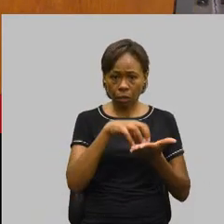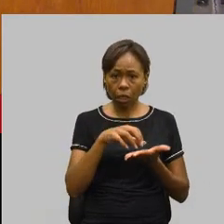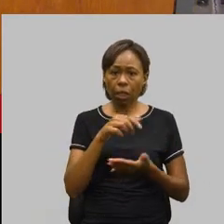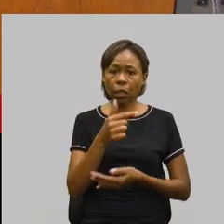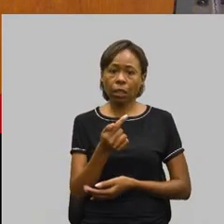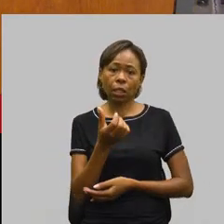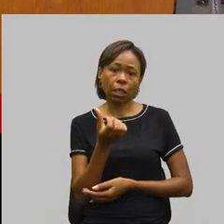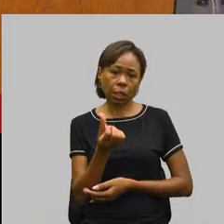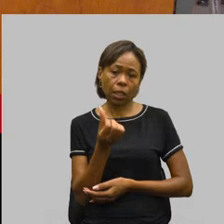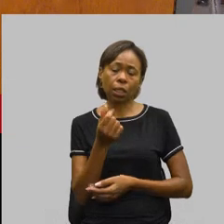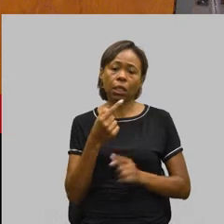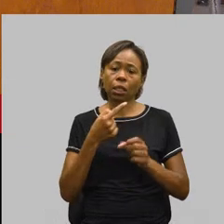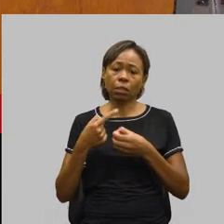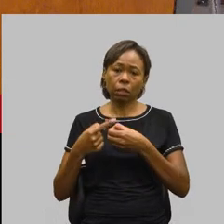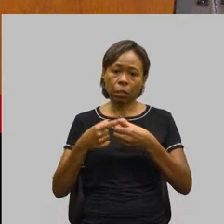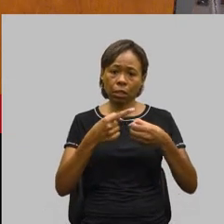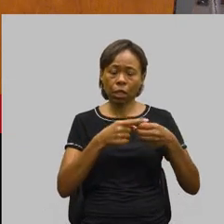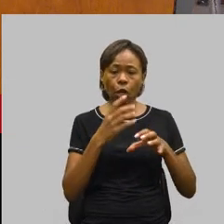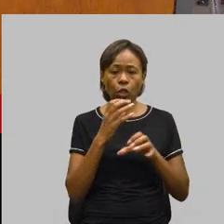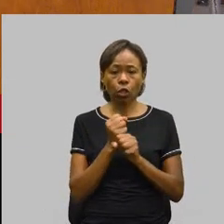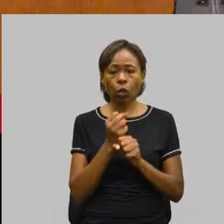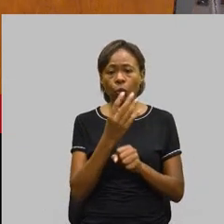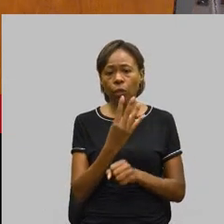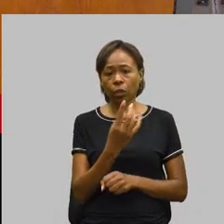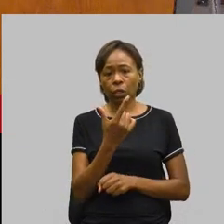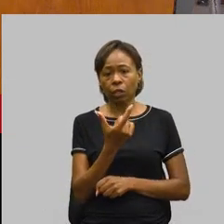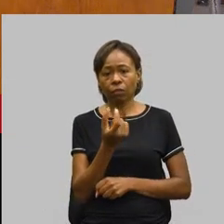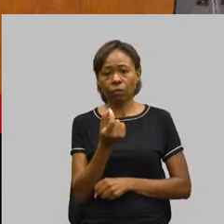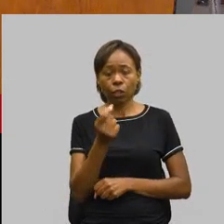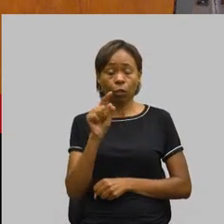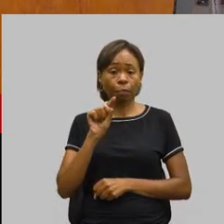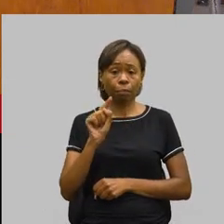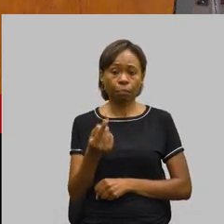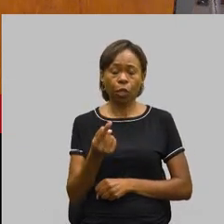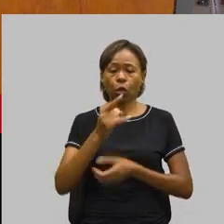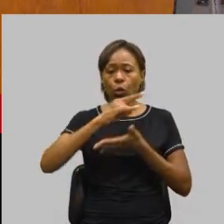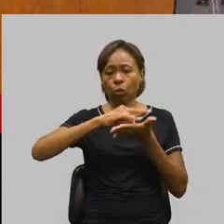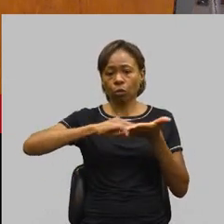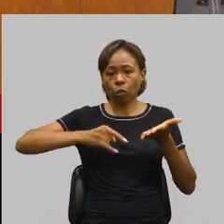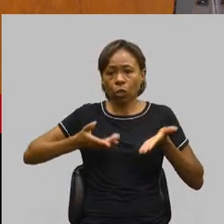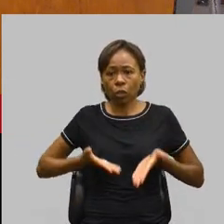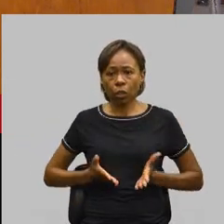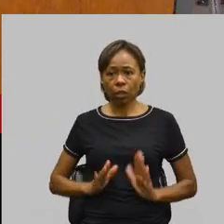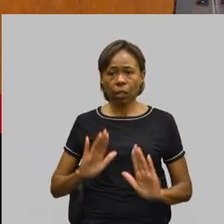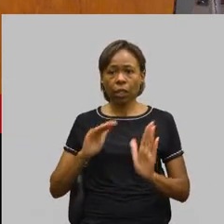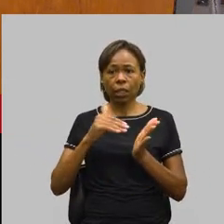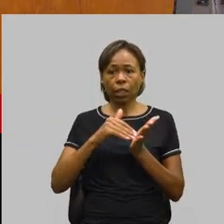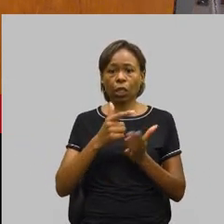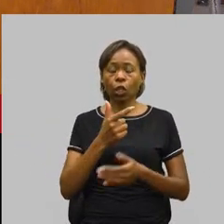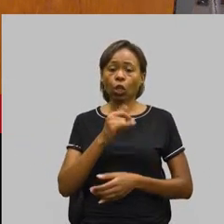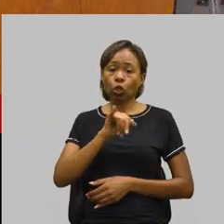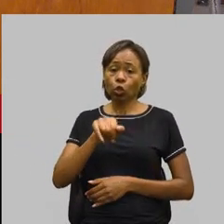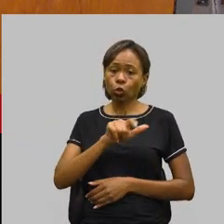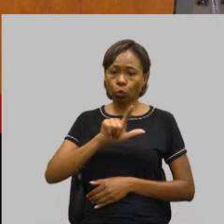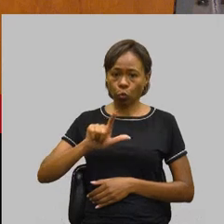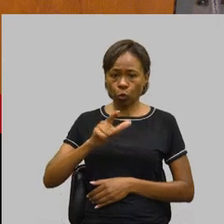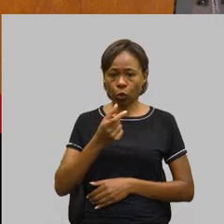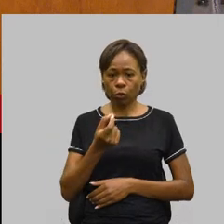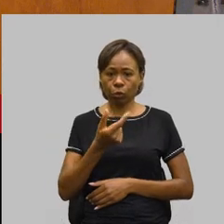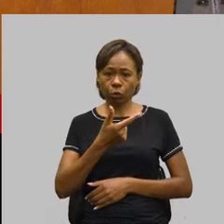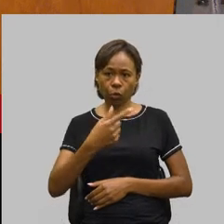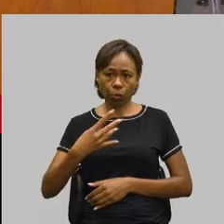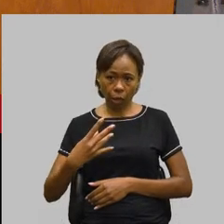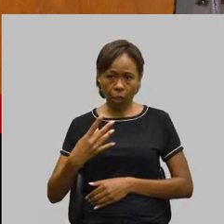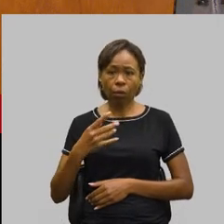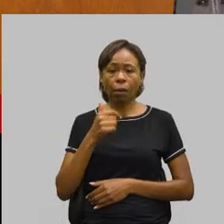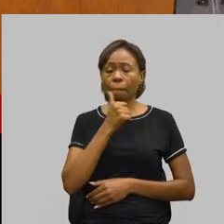Você acompanha direto do plenarinho 4 da Assembleia Legislativa a reunião das comissões de direitos humanos